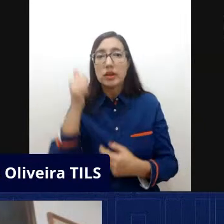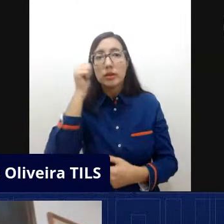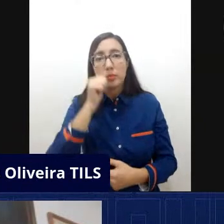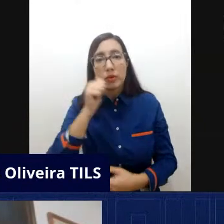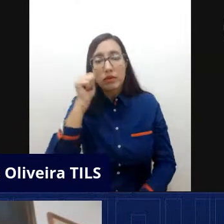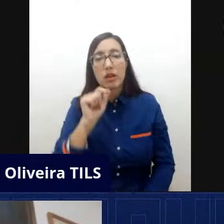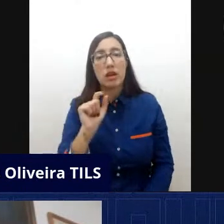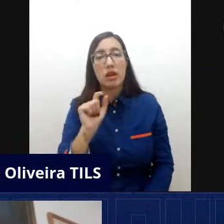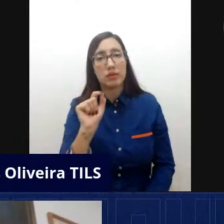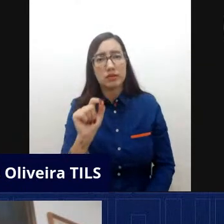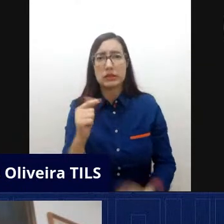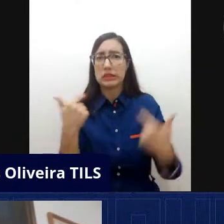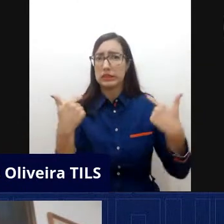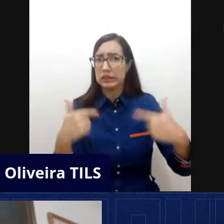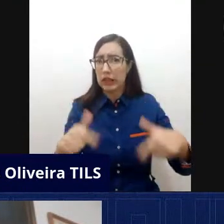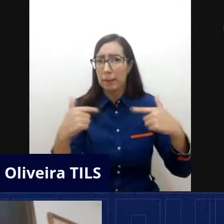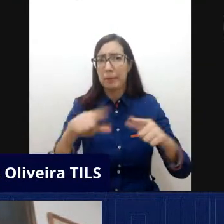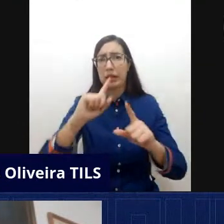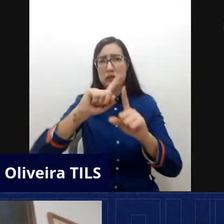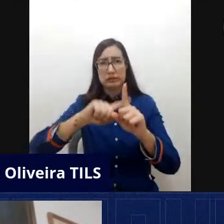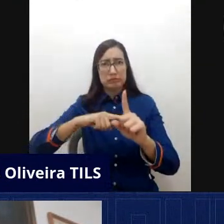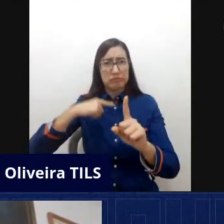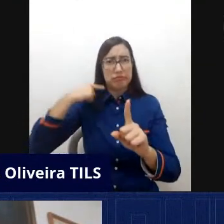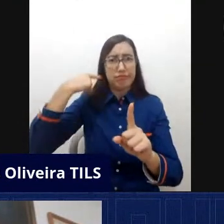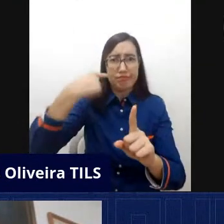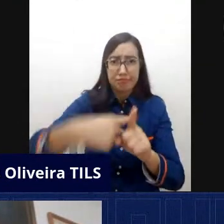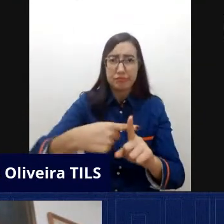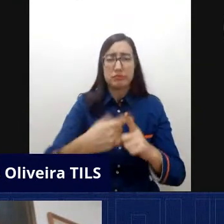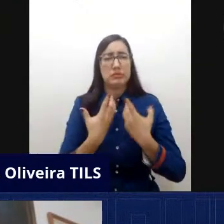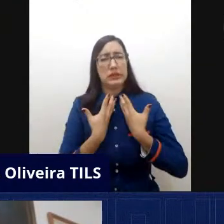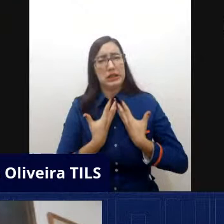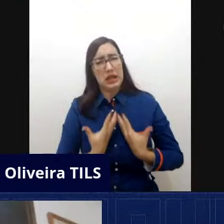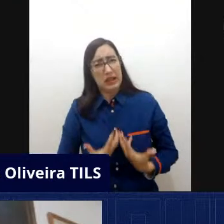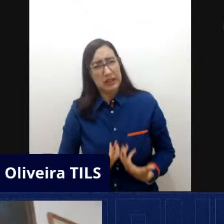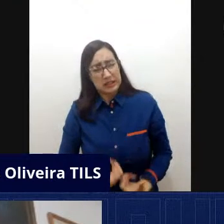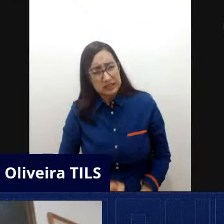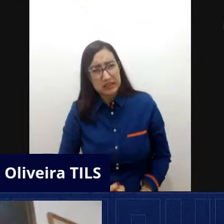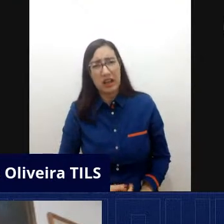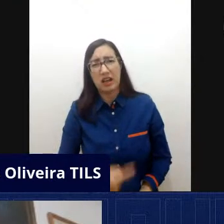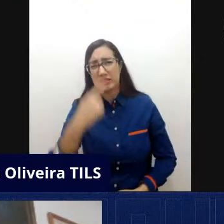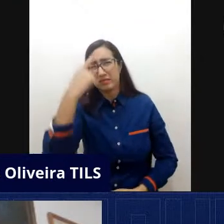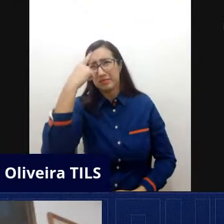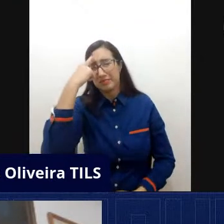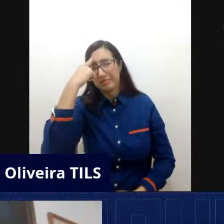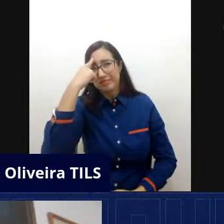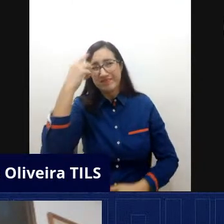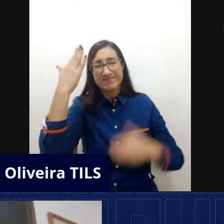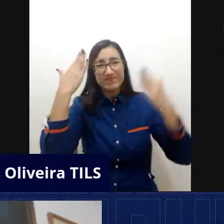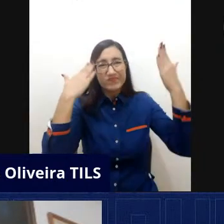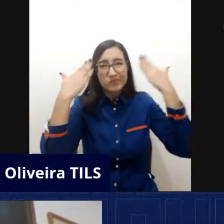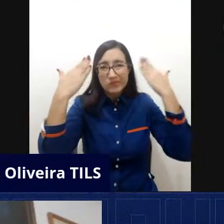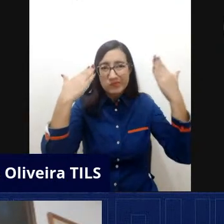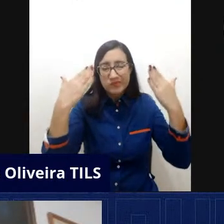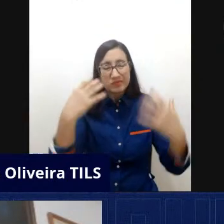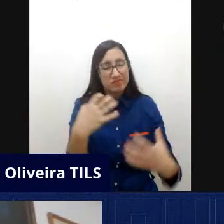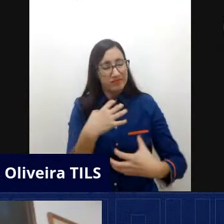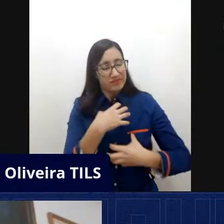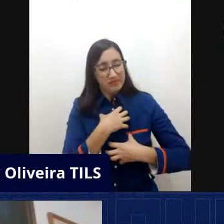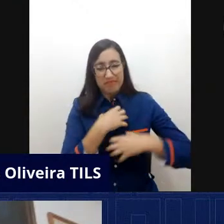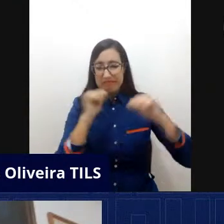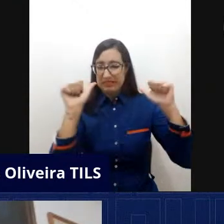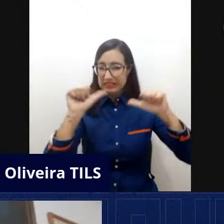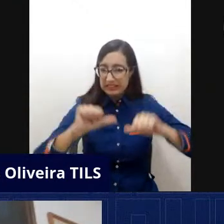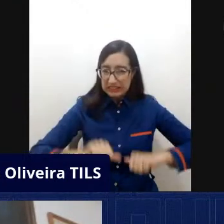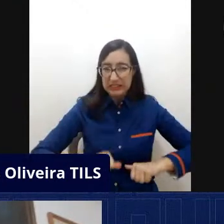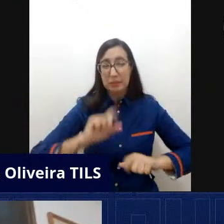baixa autoestima, né, o peso psicológico, e acompanhado da violência doméstica, né? E aí a gente,